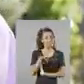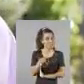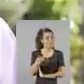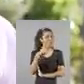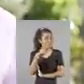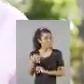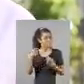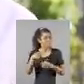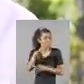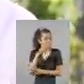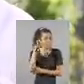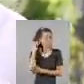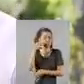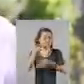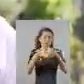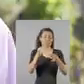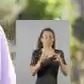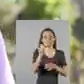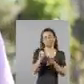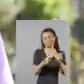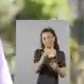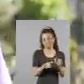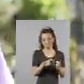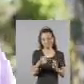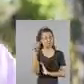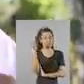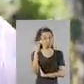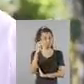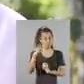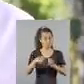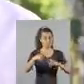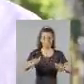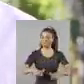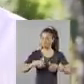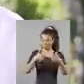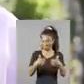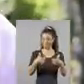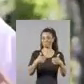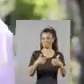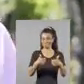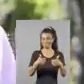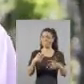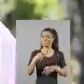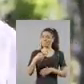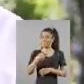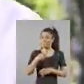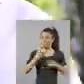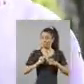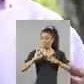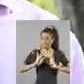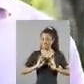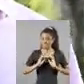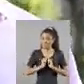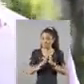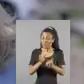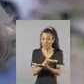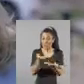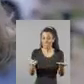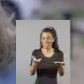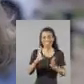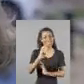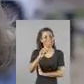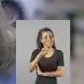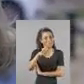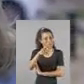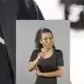de ouvir as pessoas. Porto Alegre vai ser uma cidade muito melhor. Nós vamos fazer isso juntos.